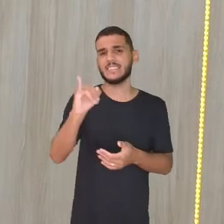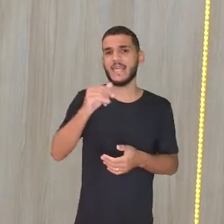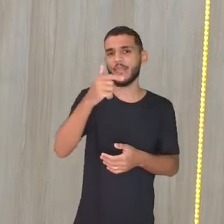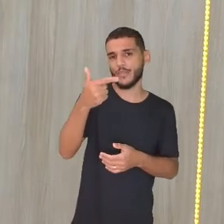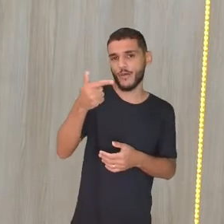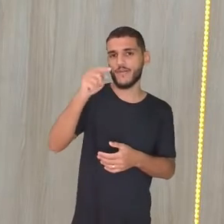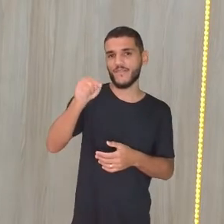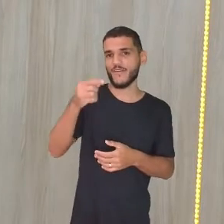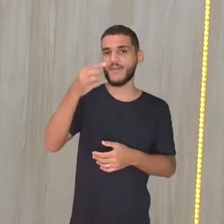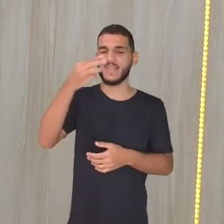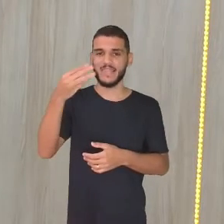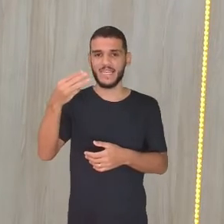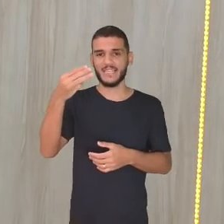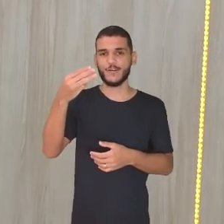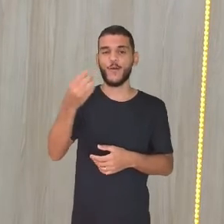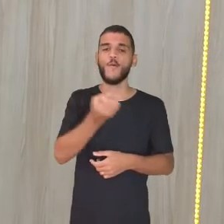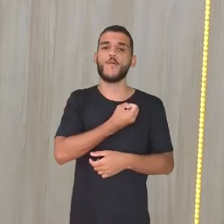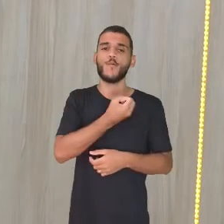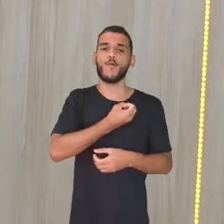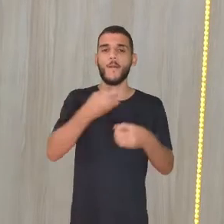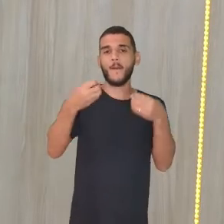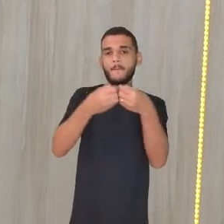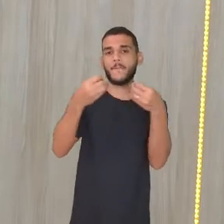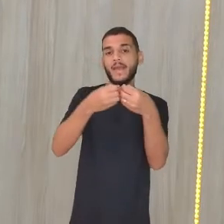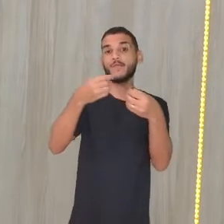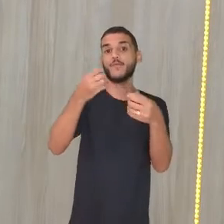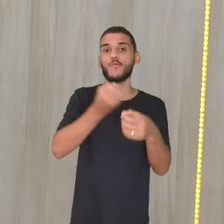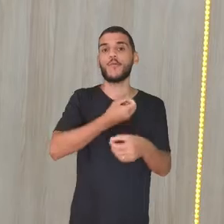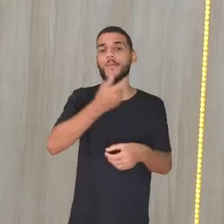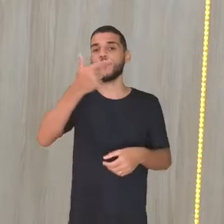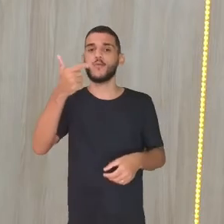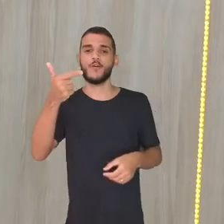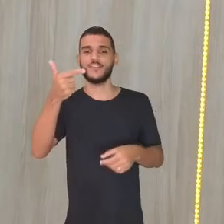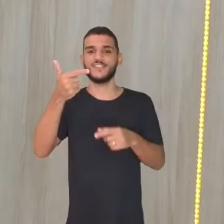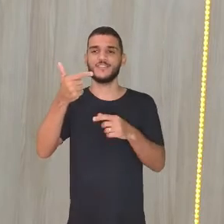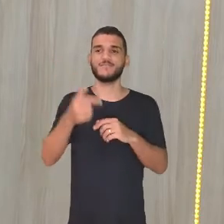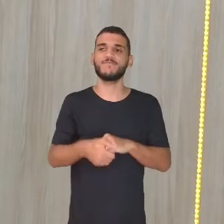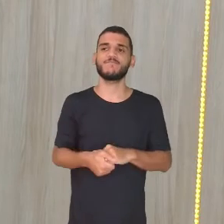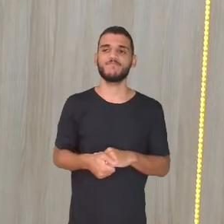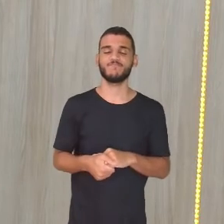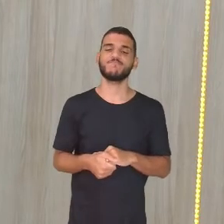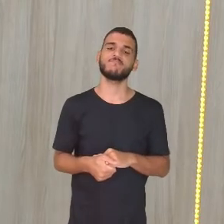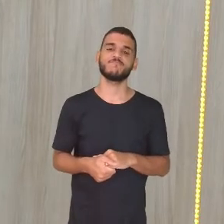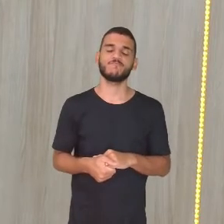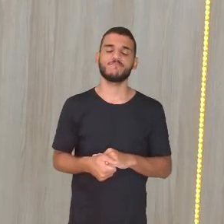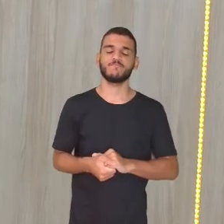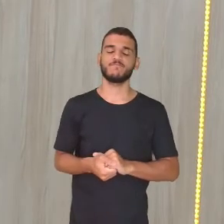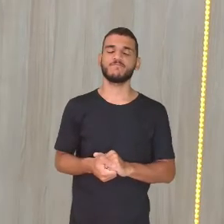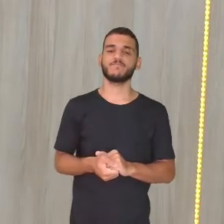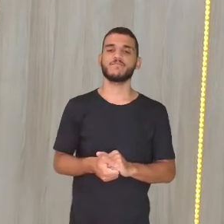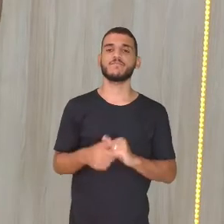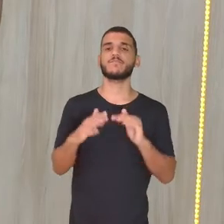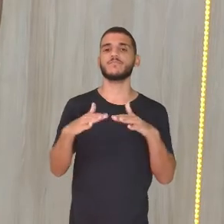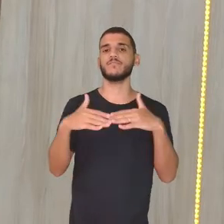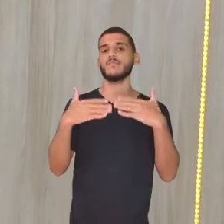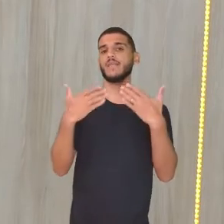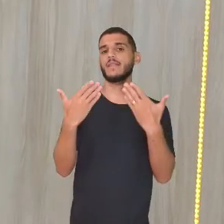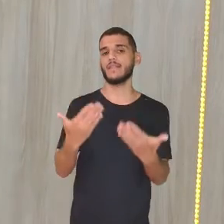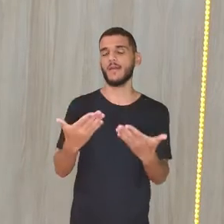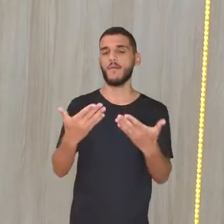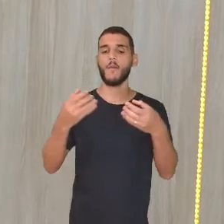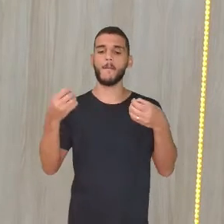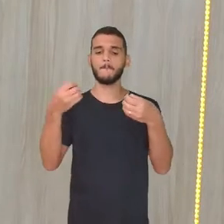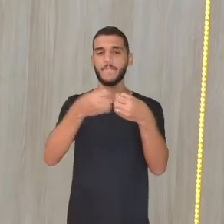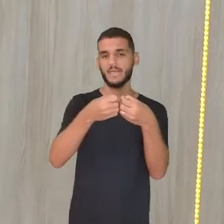2,3, esse número está mais próximo de quem? Do 2, em relação ao número 3. Então, a gente